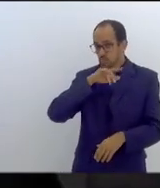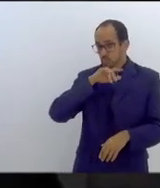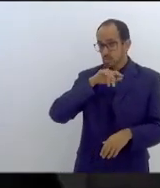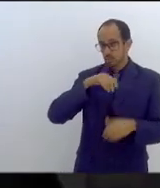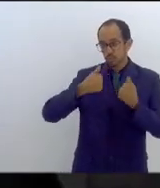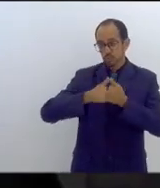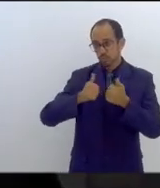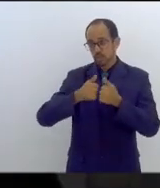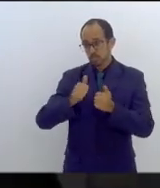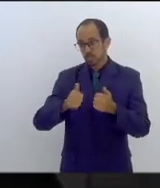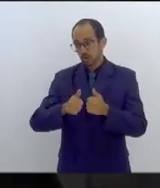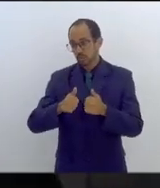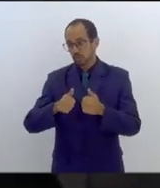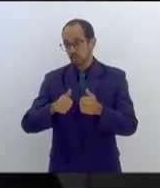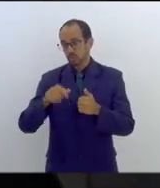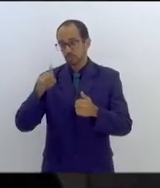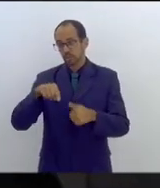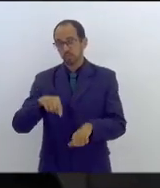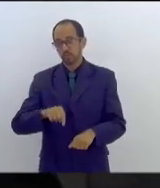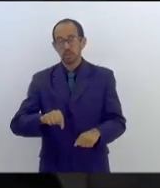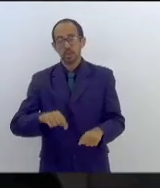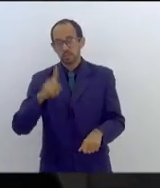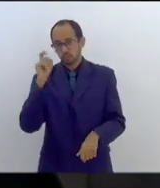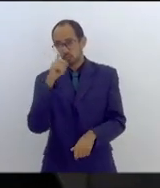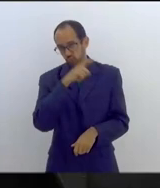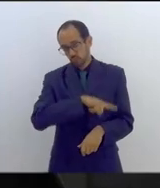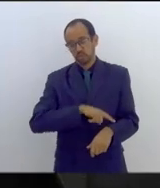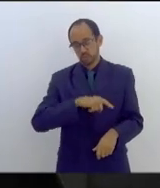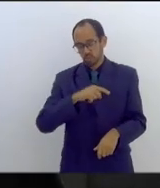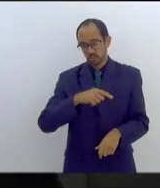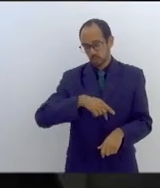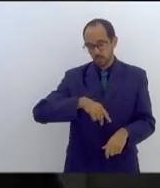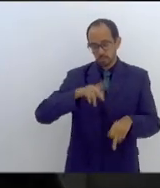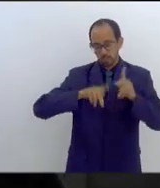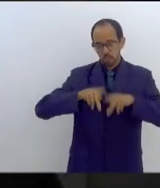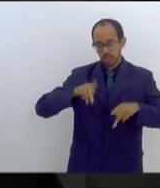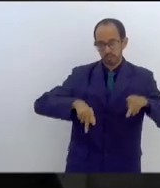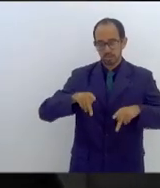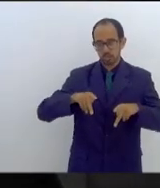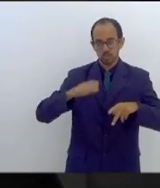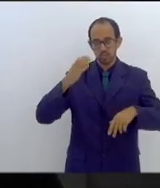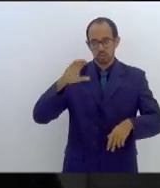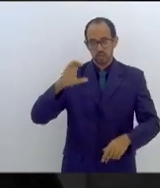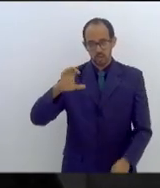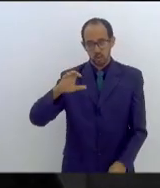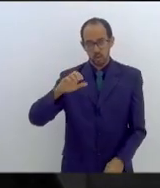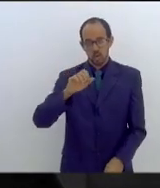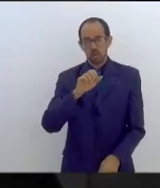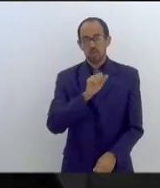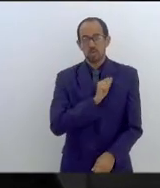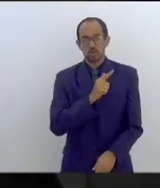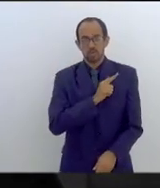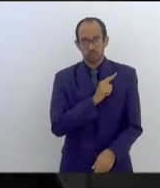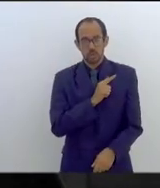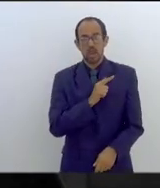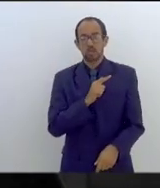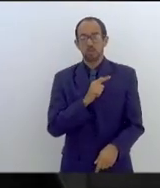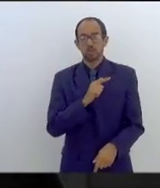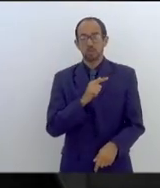Janeiro, que tornam dificílimo o cotidiano de niteroienses, gonçalenses, cariocas da Ilha do